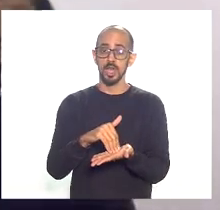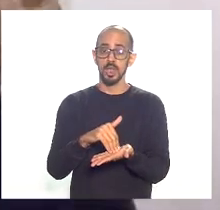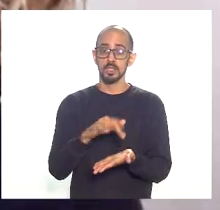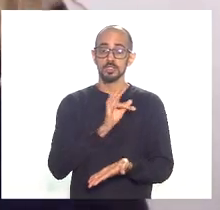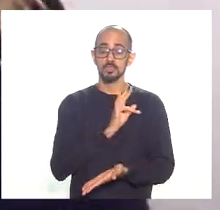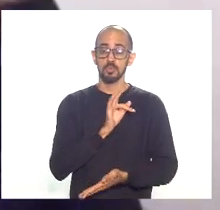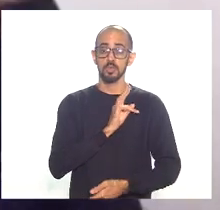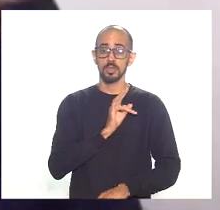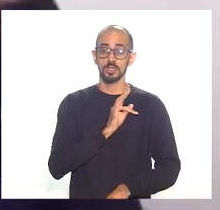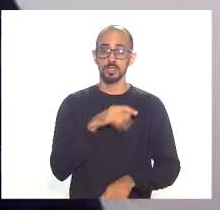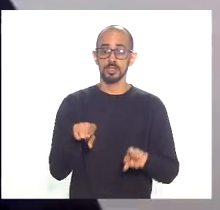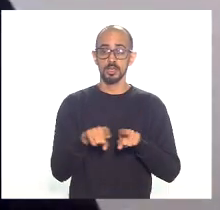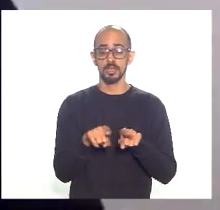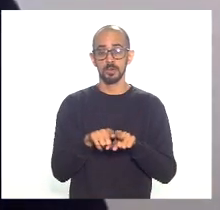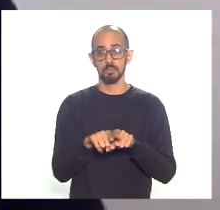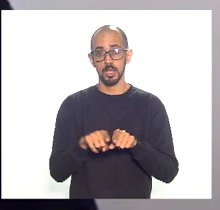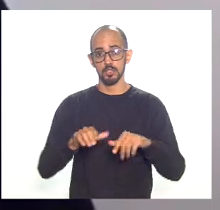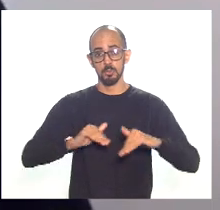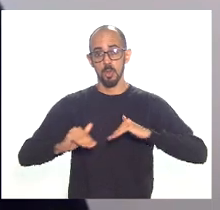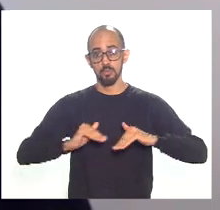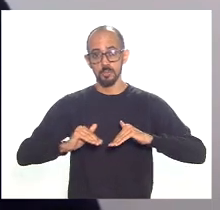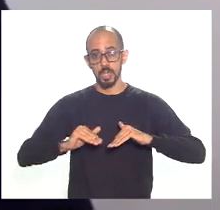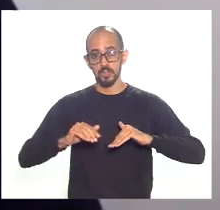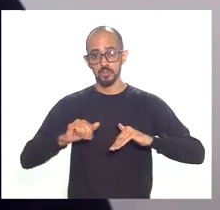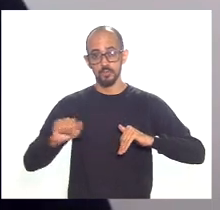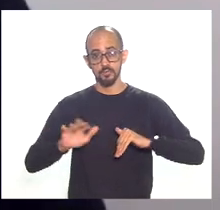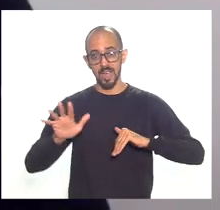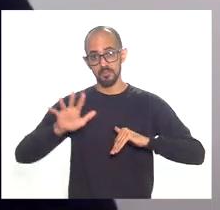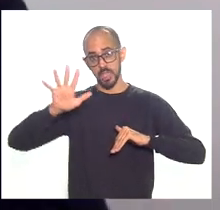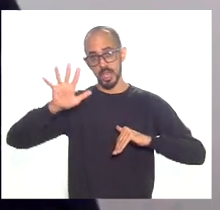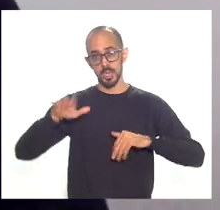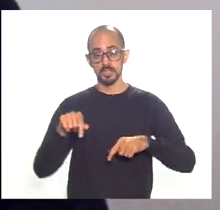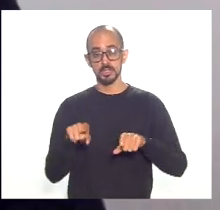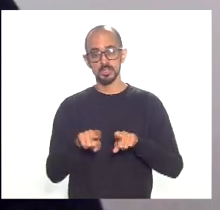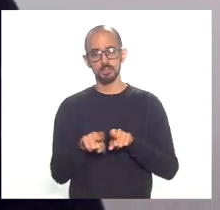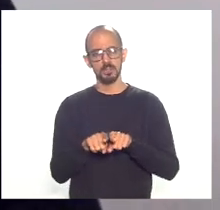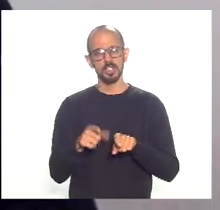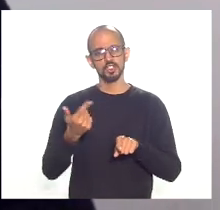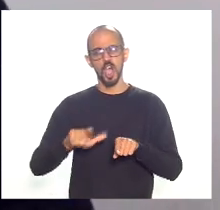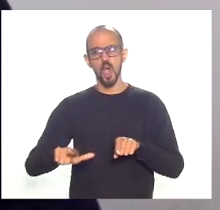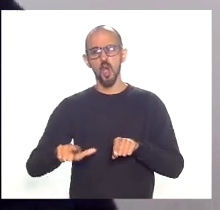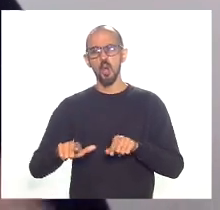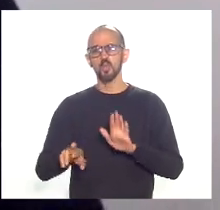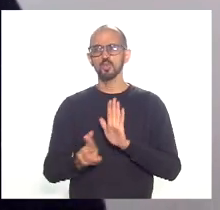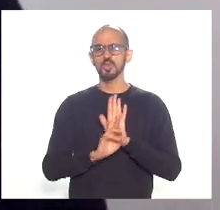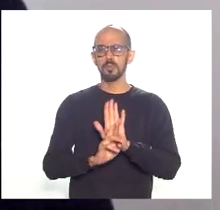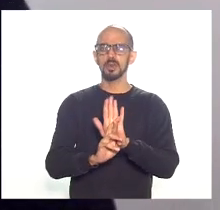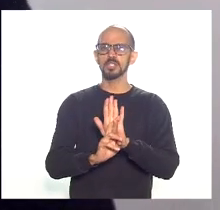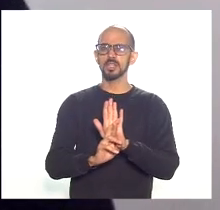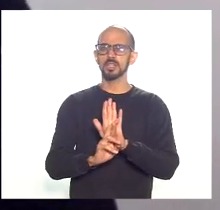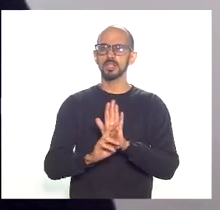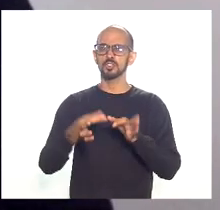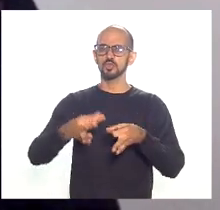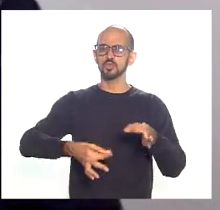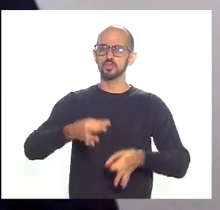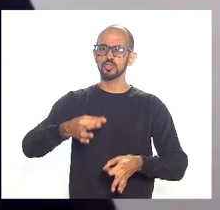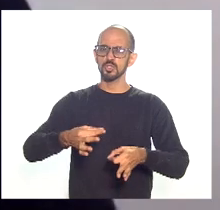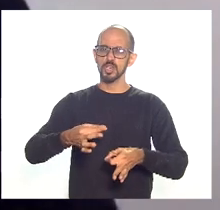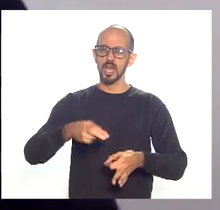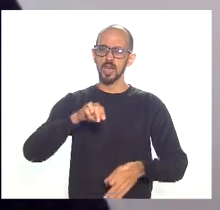de movimentos de favela e também de alguns entes, né, do Poder Judiciário, Defensoria Pública,